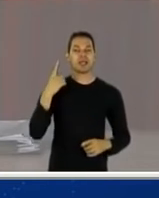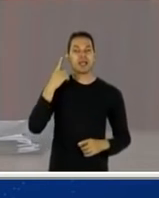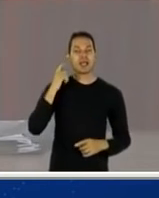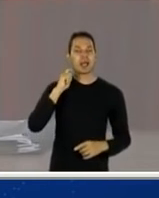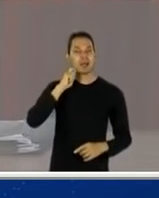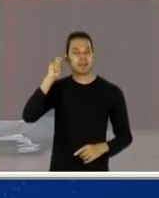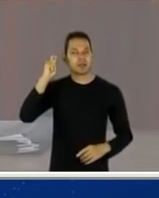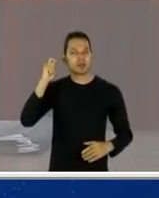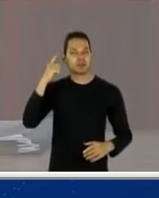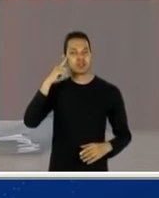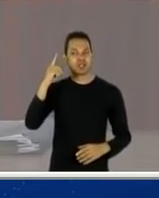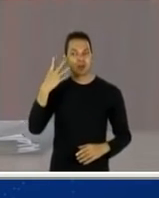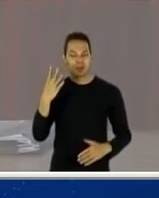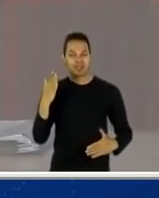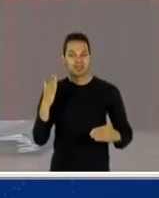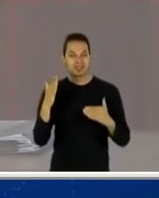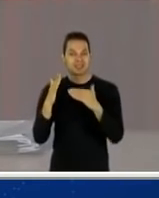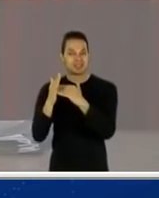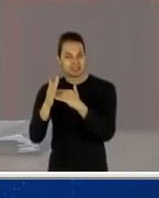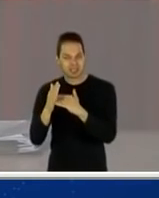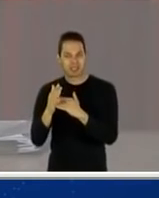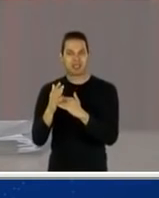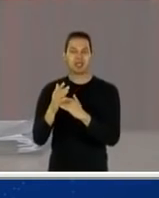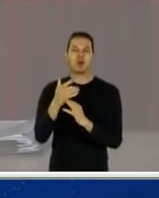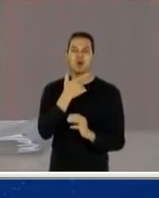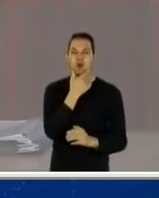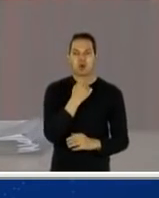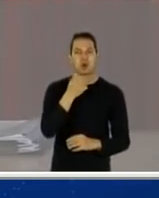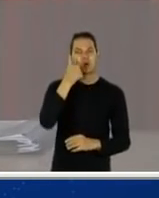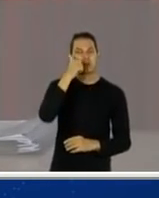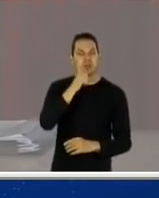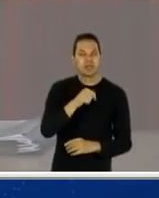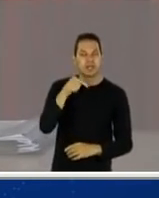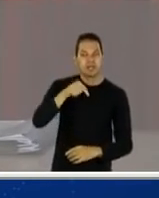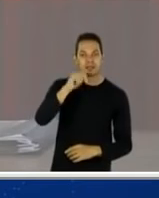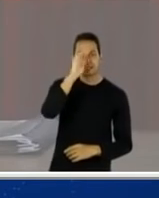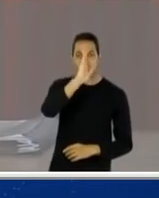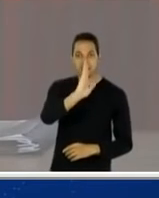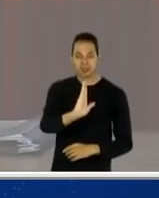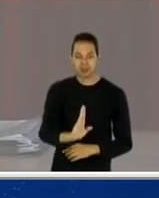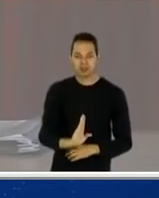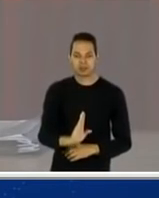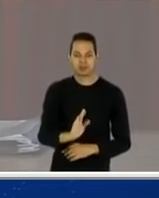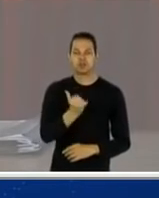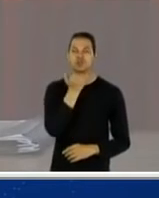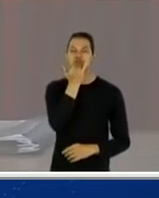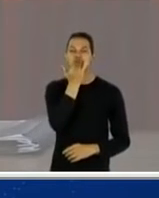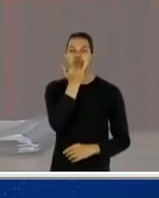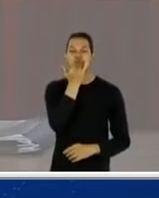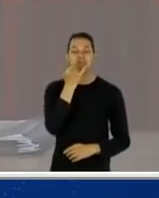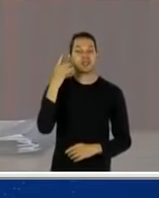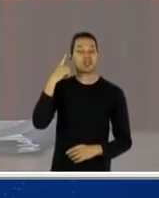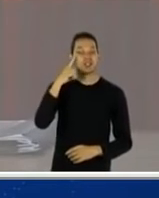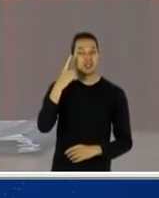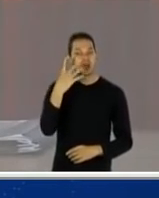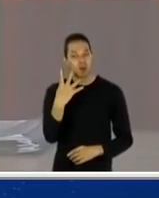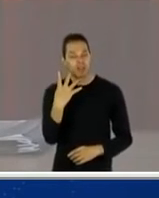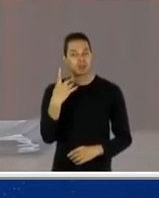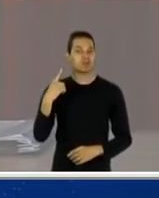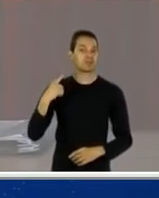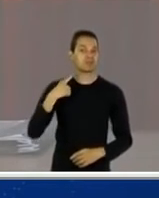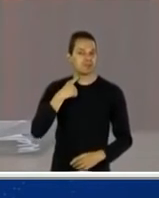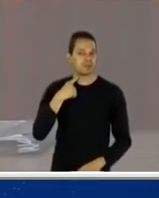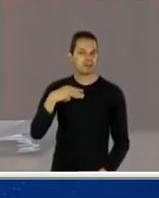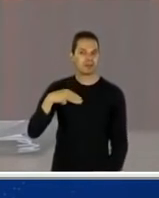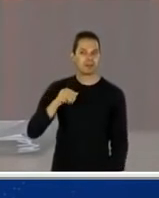escolhido por nenhum eleitor do senhor não tem nenhum boto e não fala em nome do Povo o senhor não pode